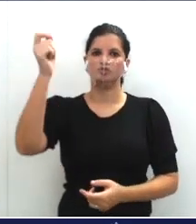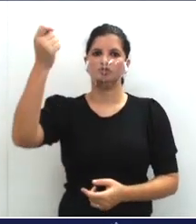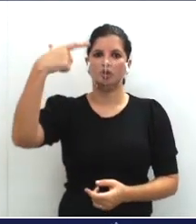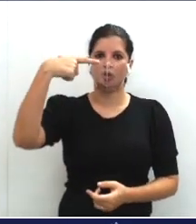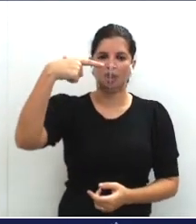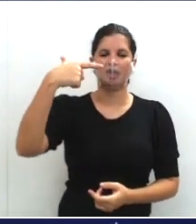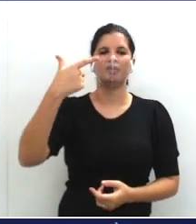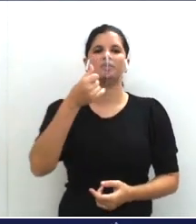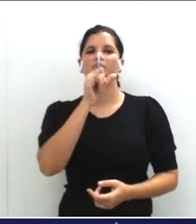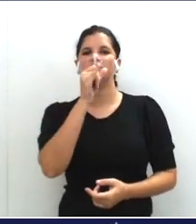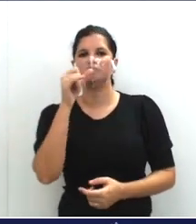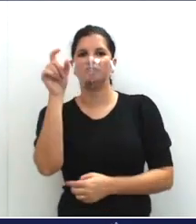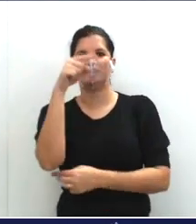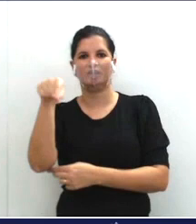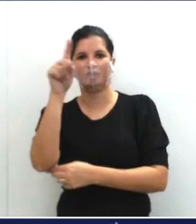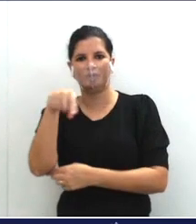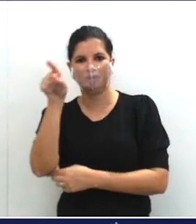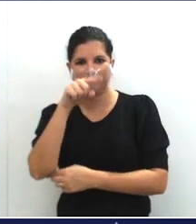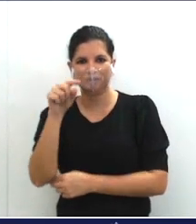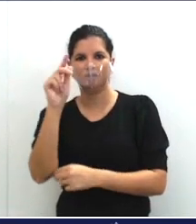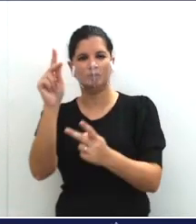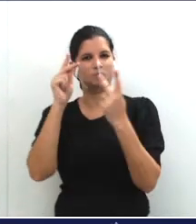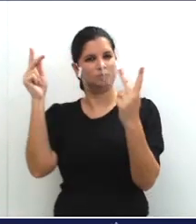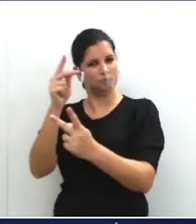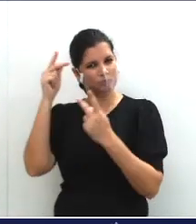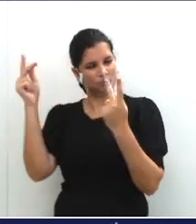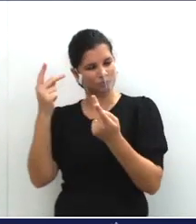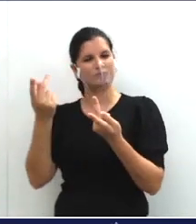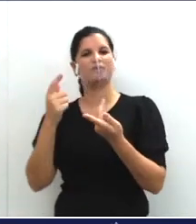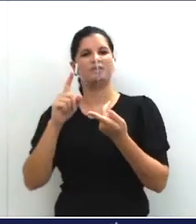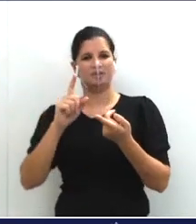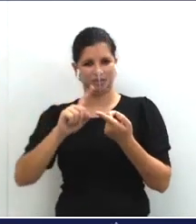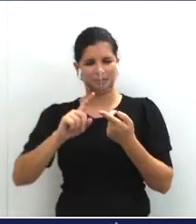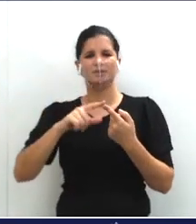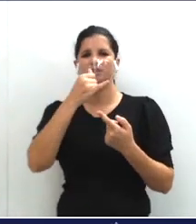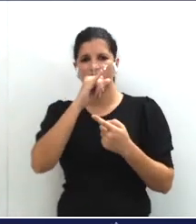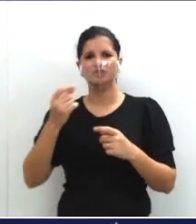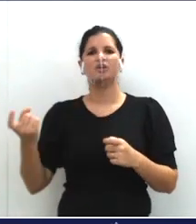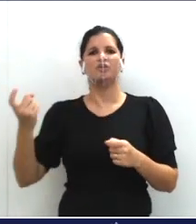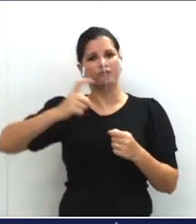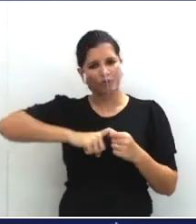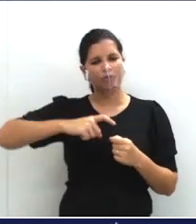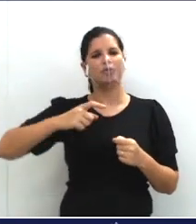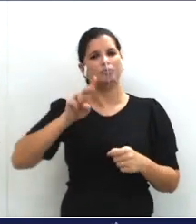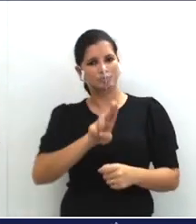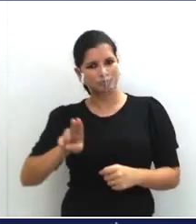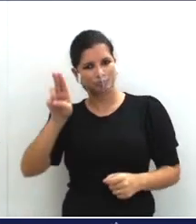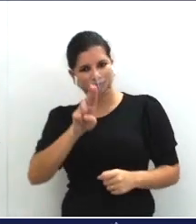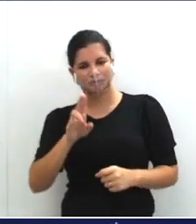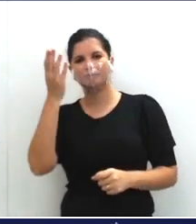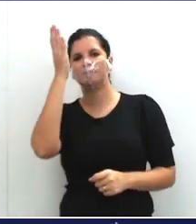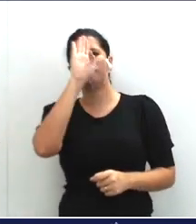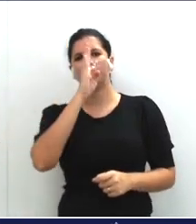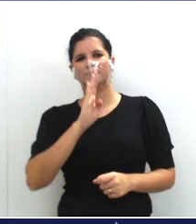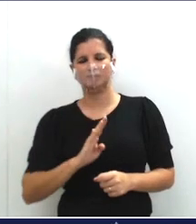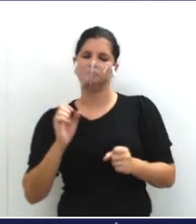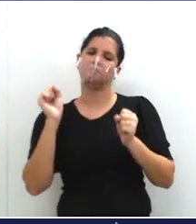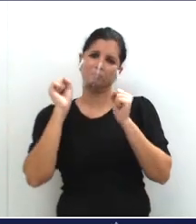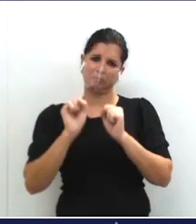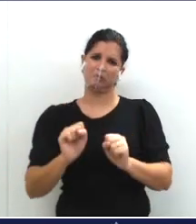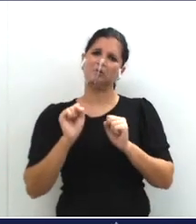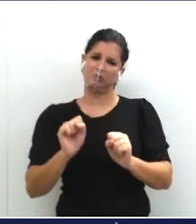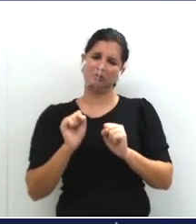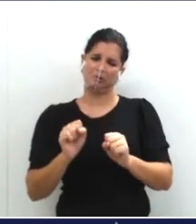energia solar, energia eólica, ter fontes de energias renováveis. Né? Então, o